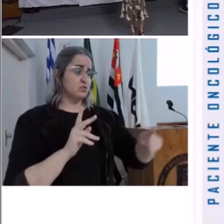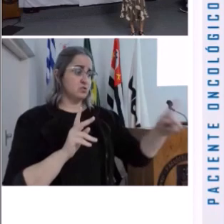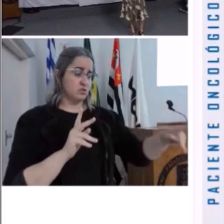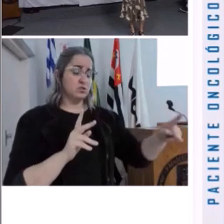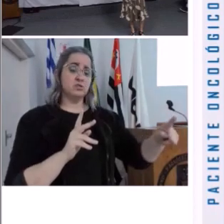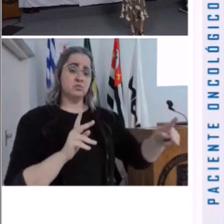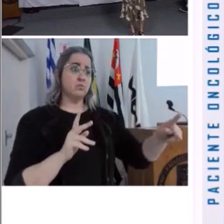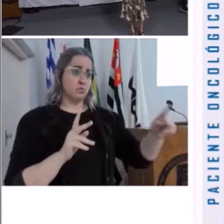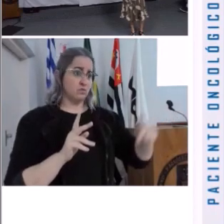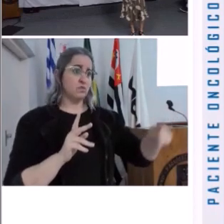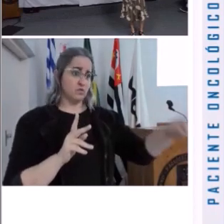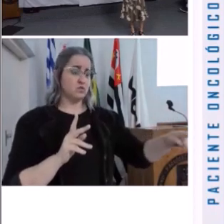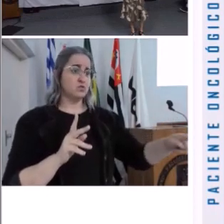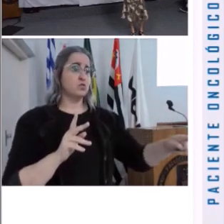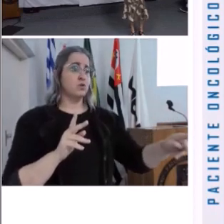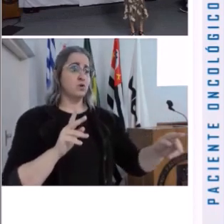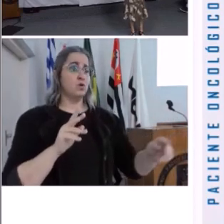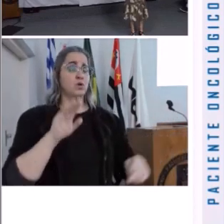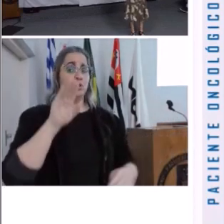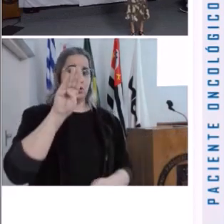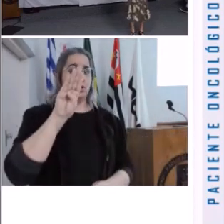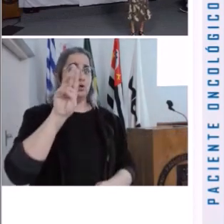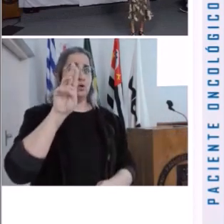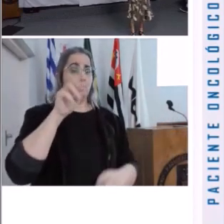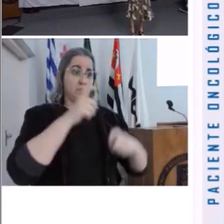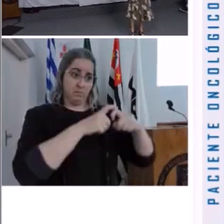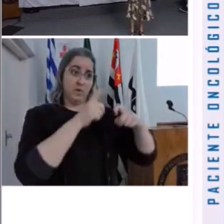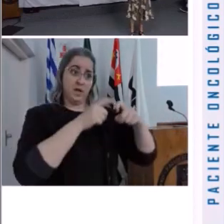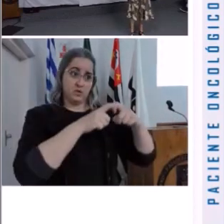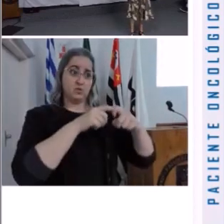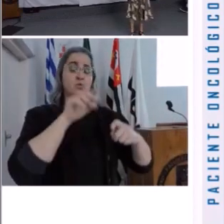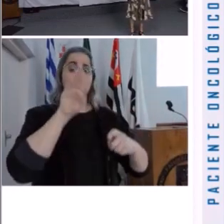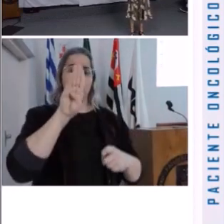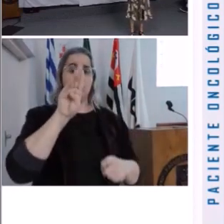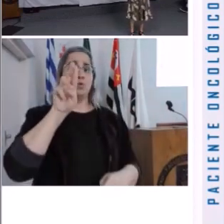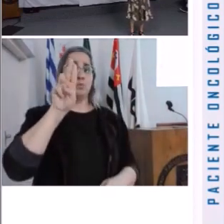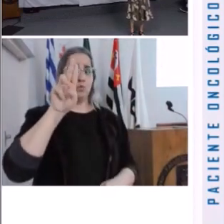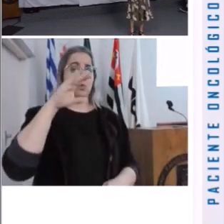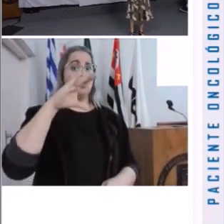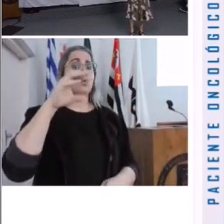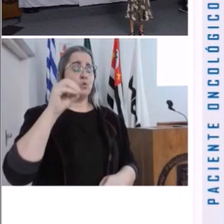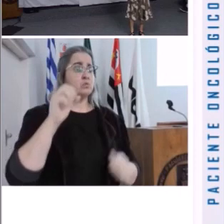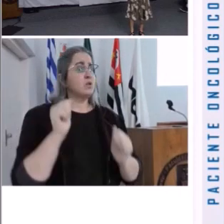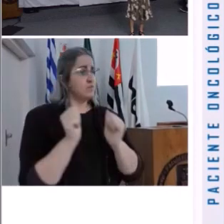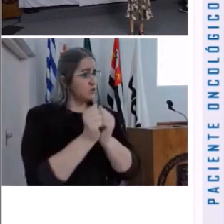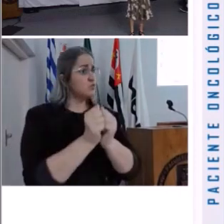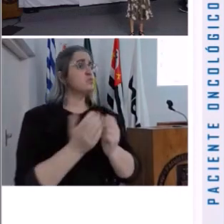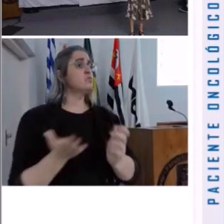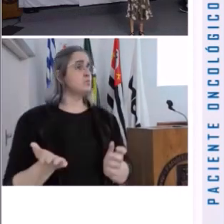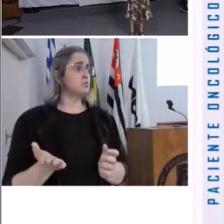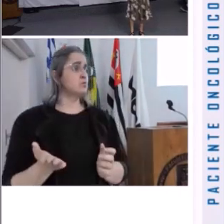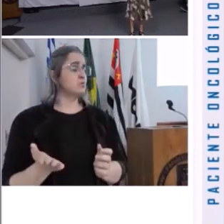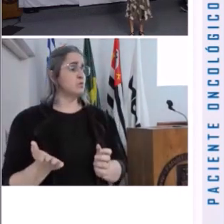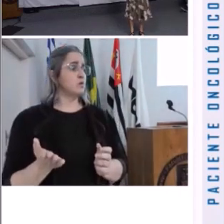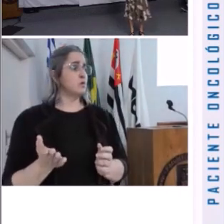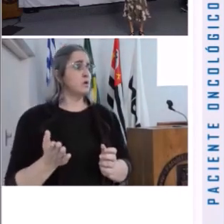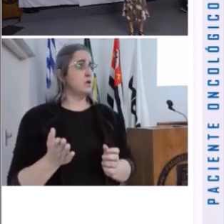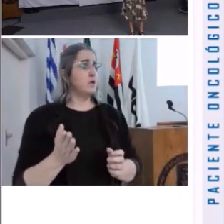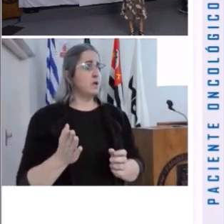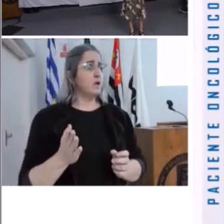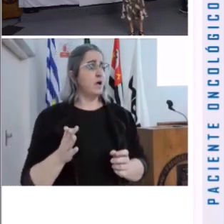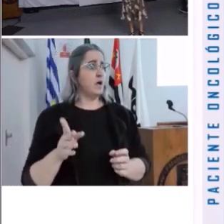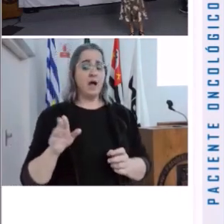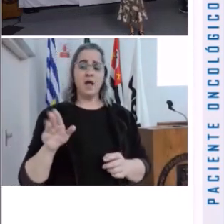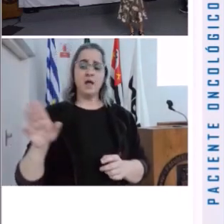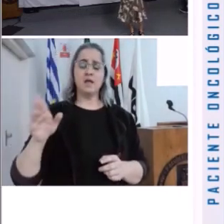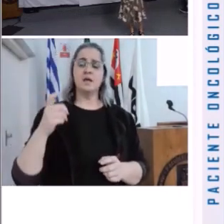bucomaxilo, que falou, não, isso não é. Né? Os médicos, ele foi assistido pelos médicos, né, da oncologia, e eles chamaram o pessoal do odonto para fazer a